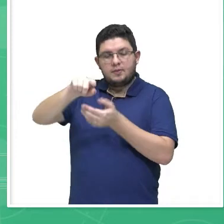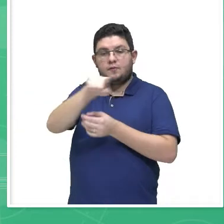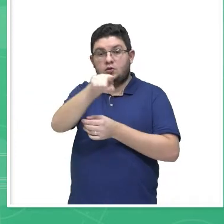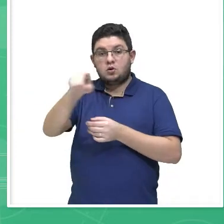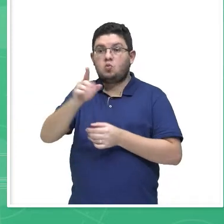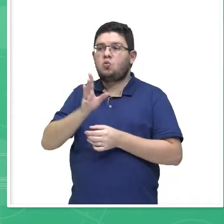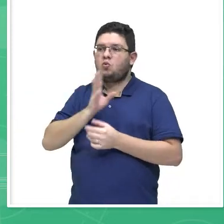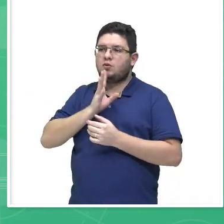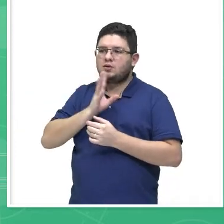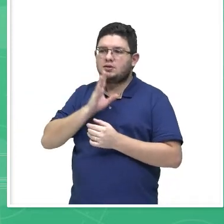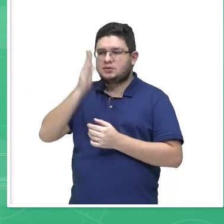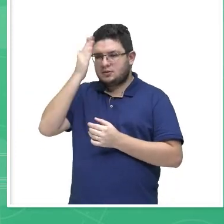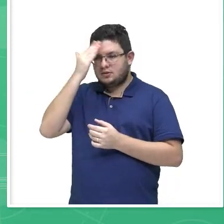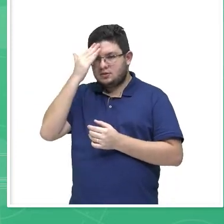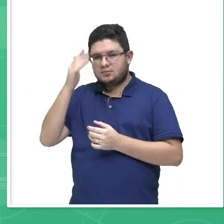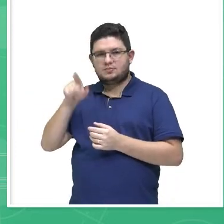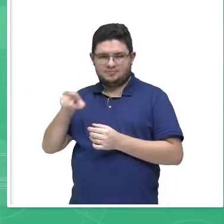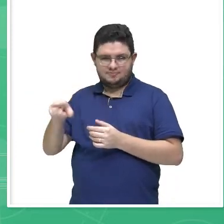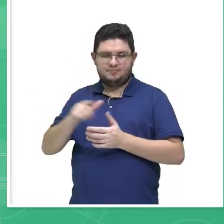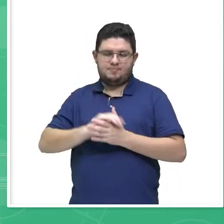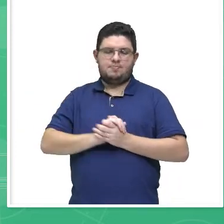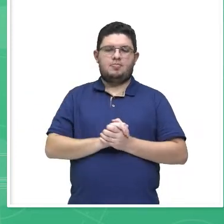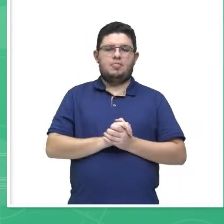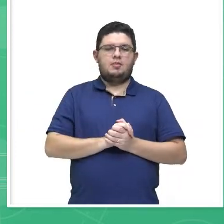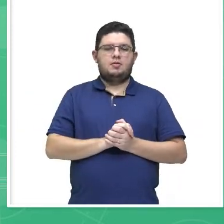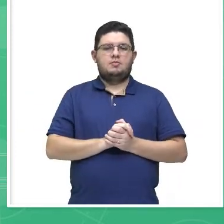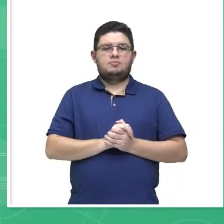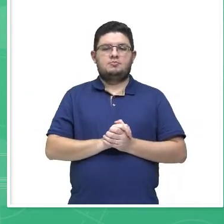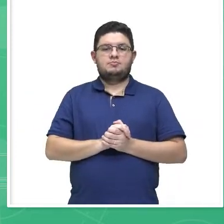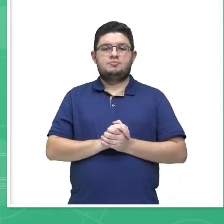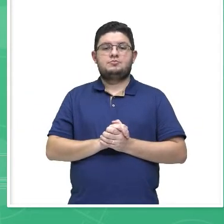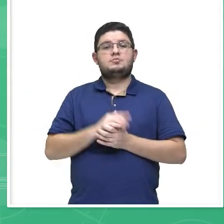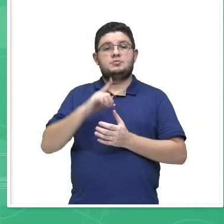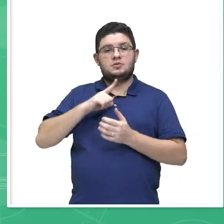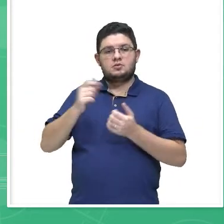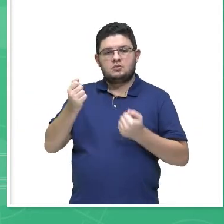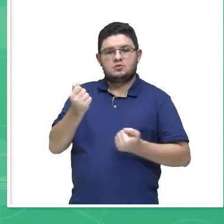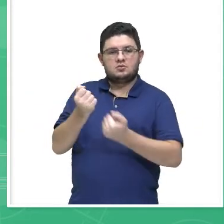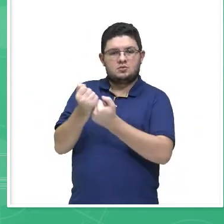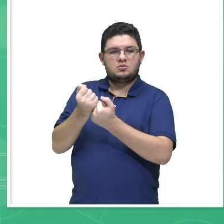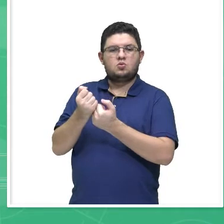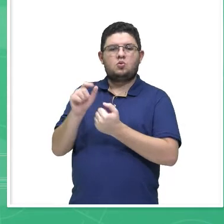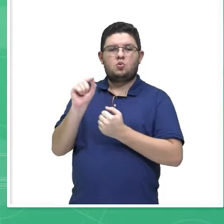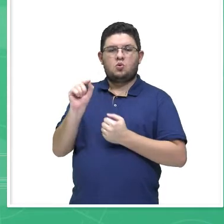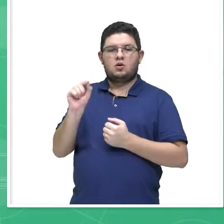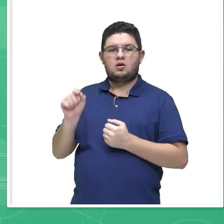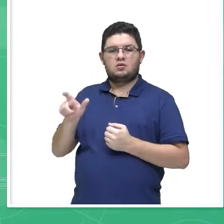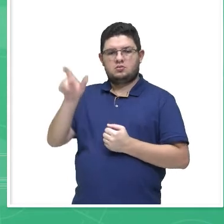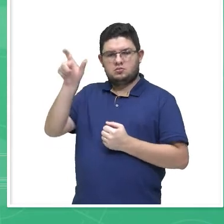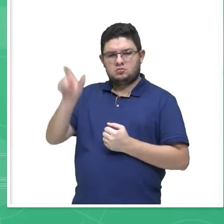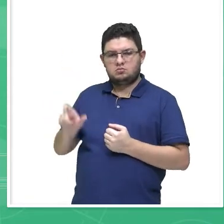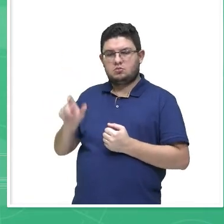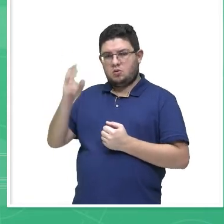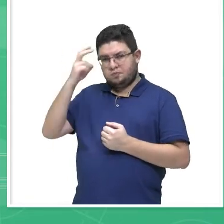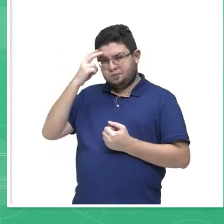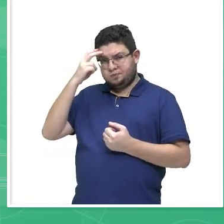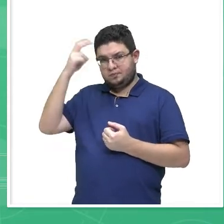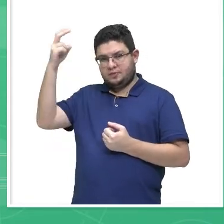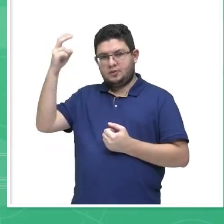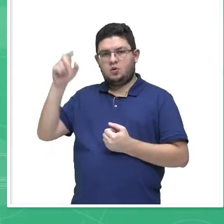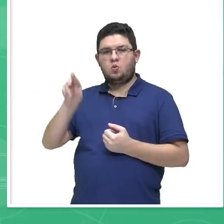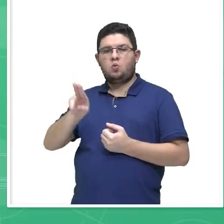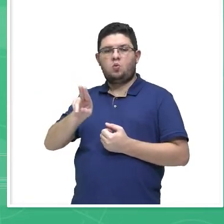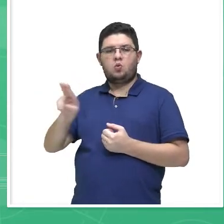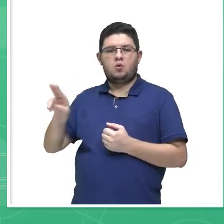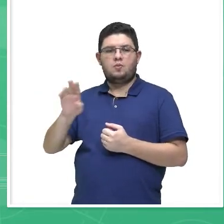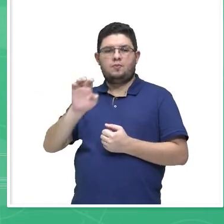mais desse autor. Com a colaboração de um intelectual chamado Friedrich